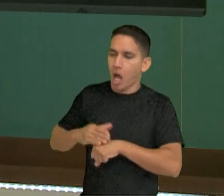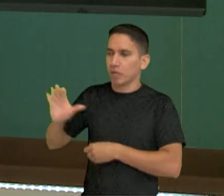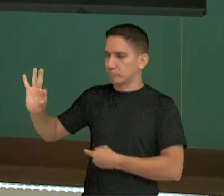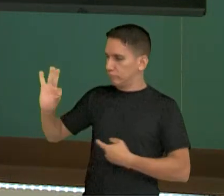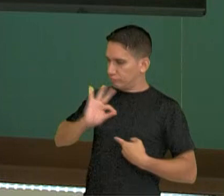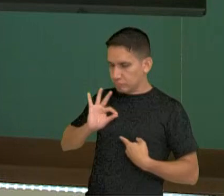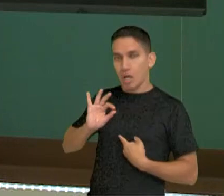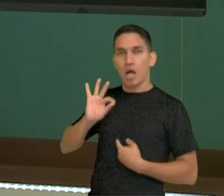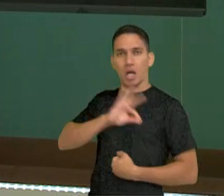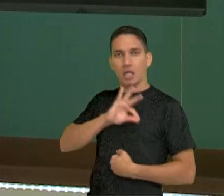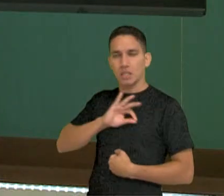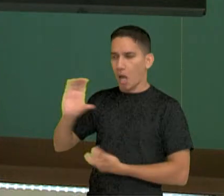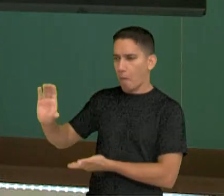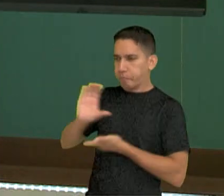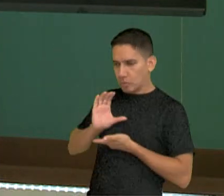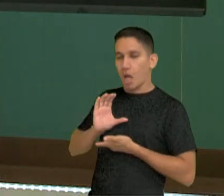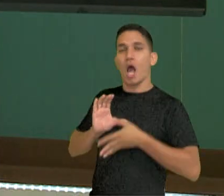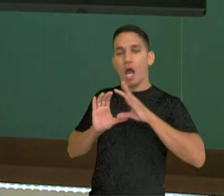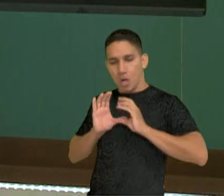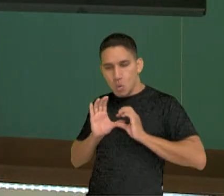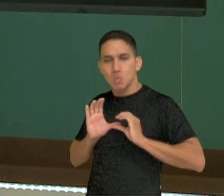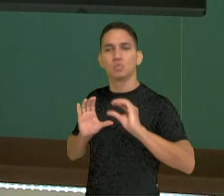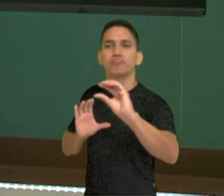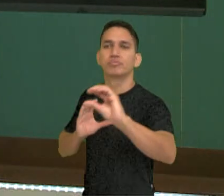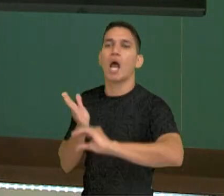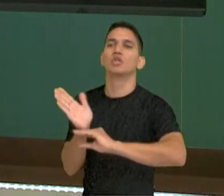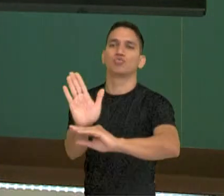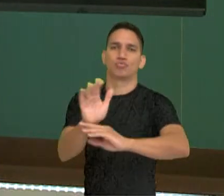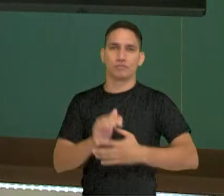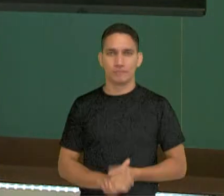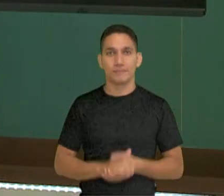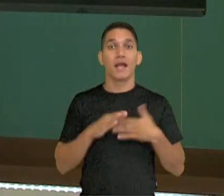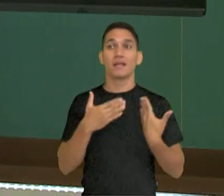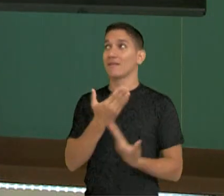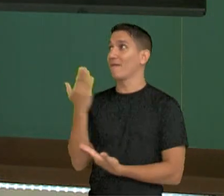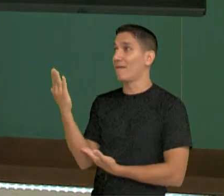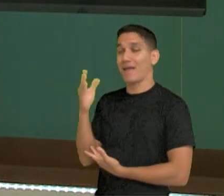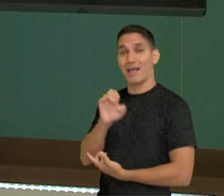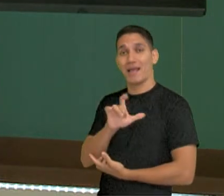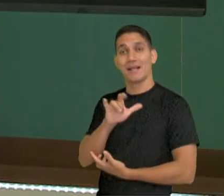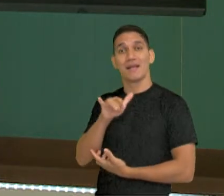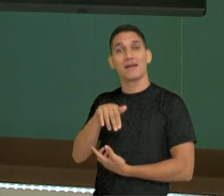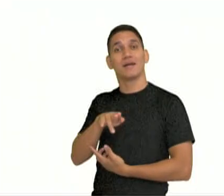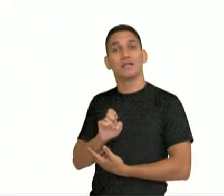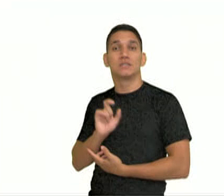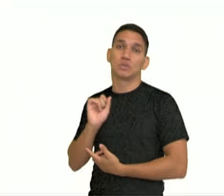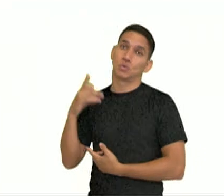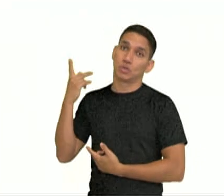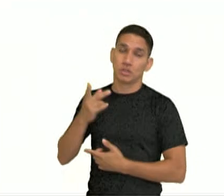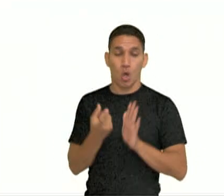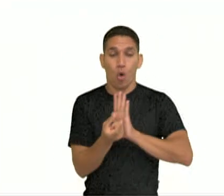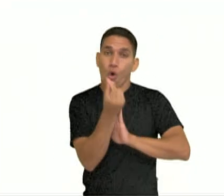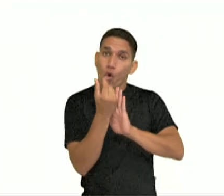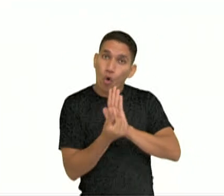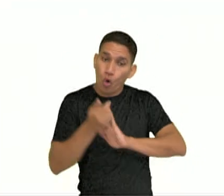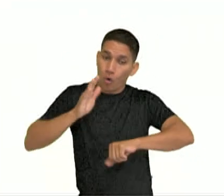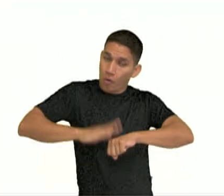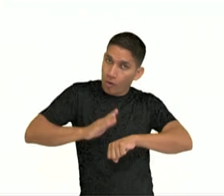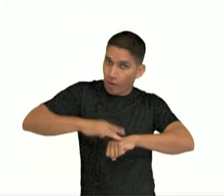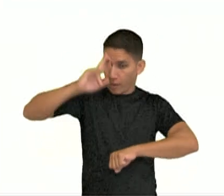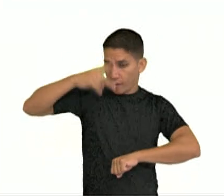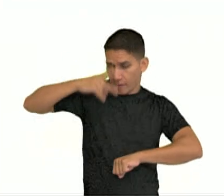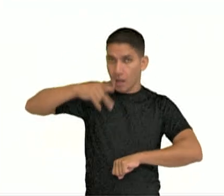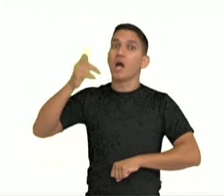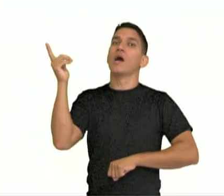para contribuir com a viagem. Então, no caso da Eliane, podemos concluir que orçamento individual permite que